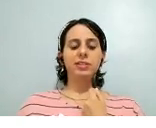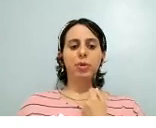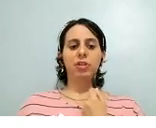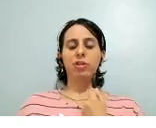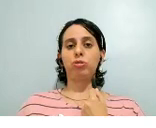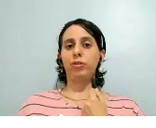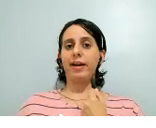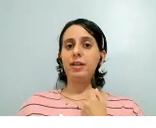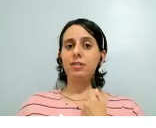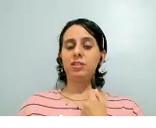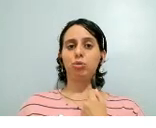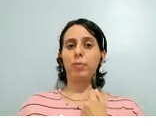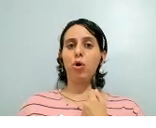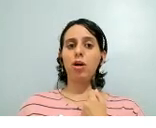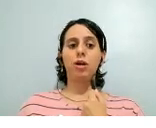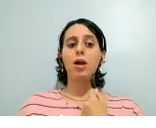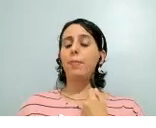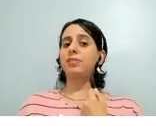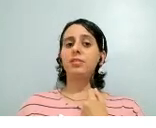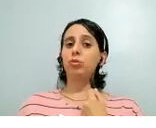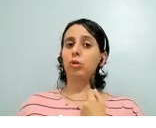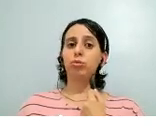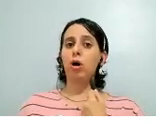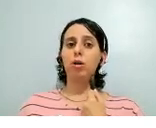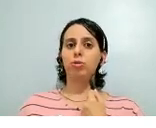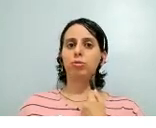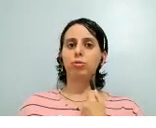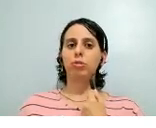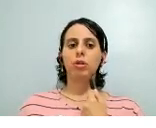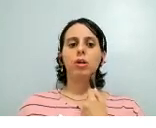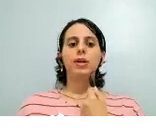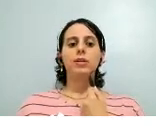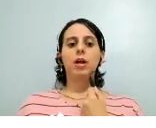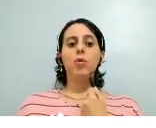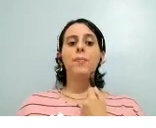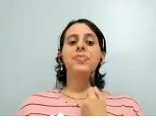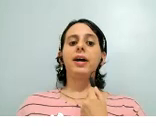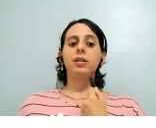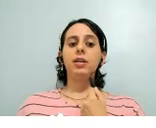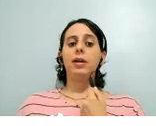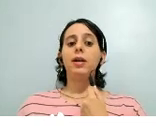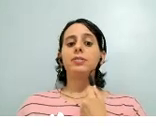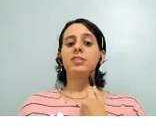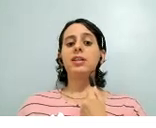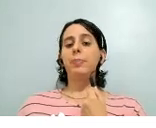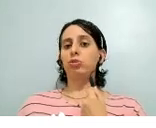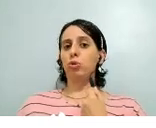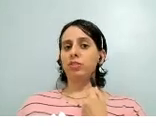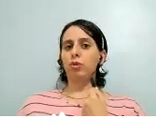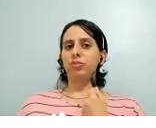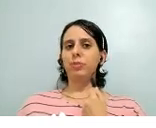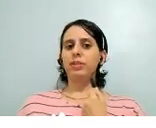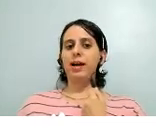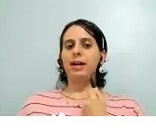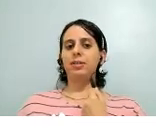vezes, a máscara está protegendo o seu nariz e a sua boca, mas não os seus olhos. Então, aqui, se a pessoa